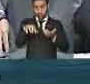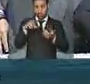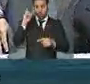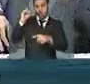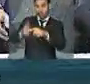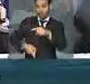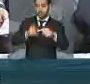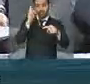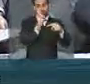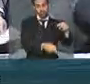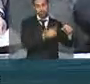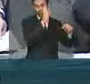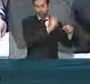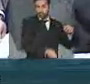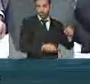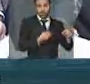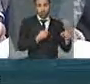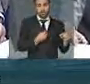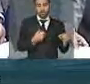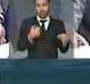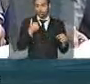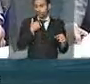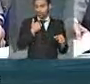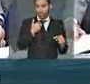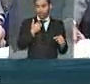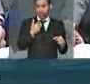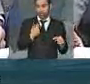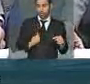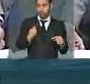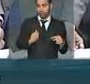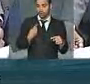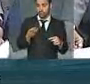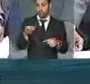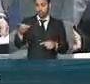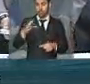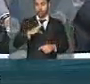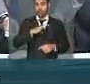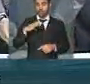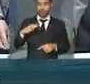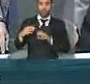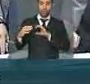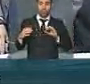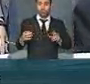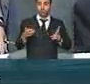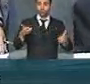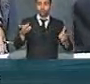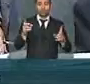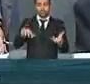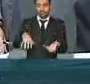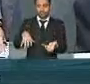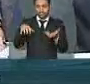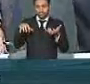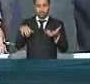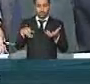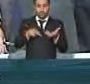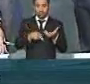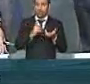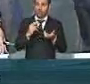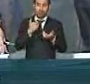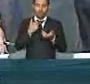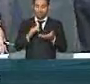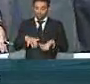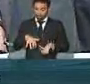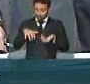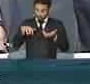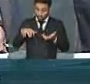impede o funcionamento do congresso nacional e simultaneamente das comissões por isso pedimos mais